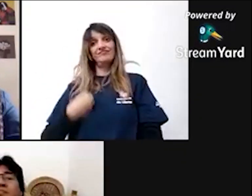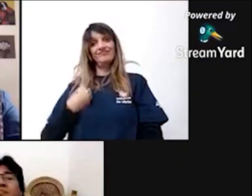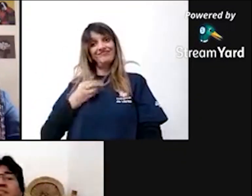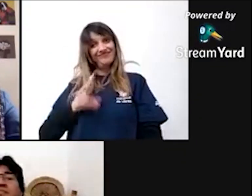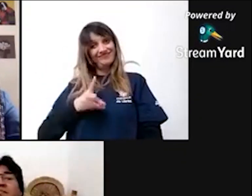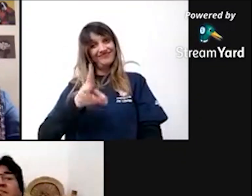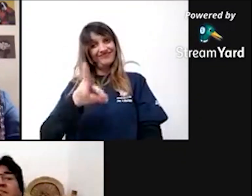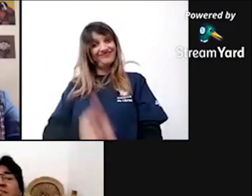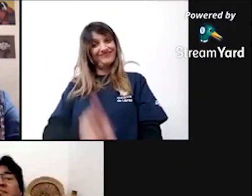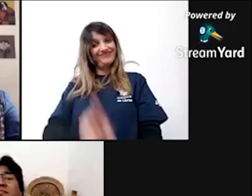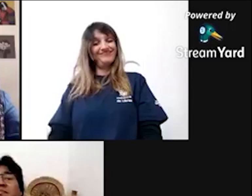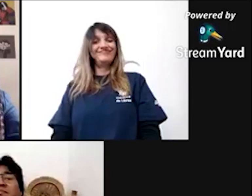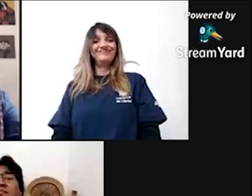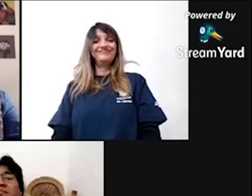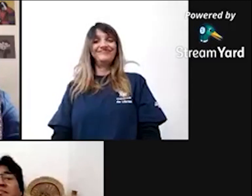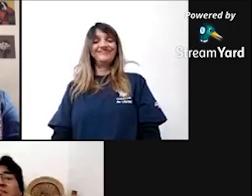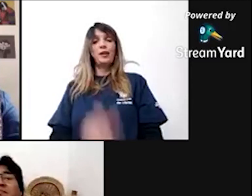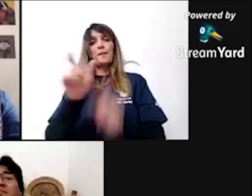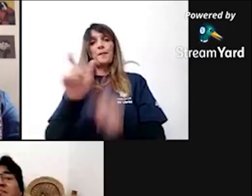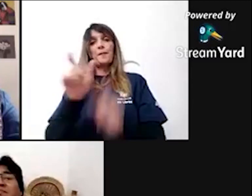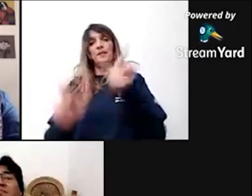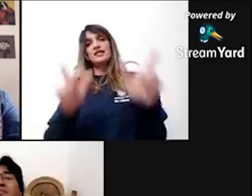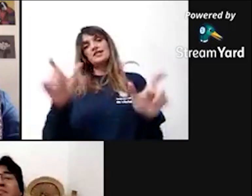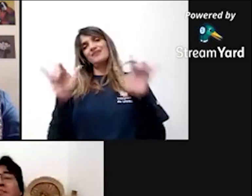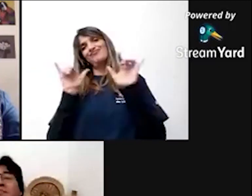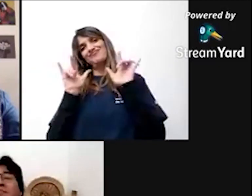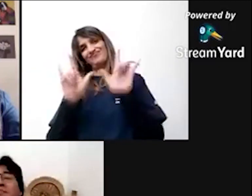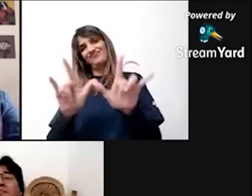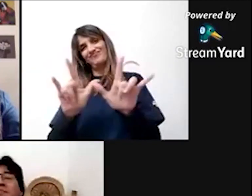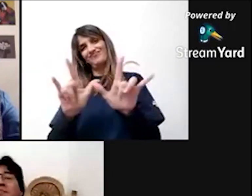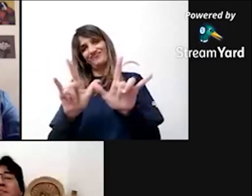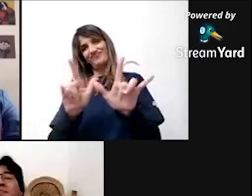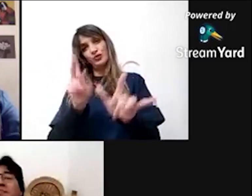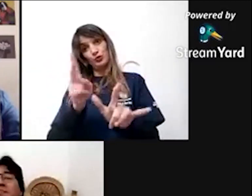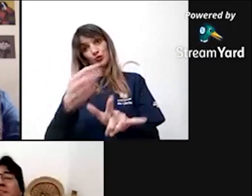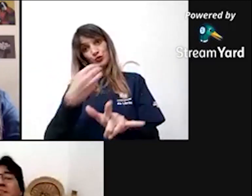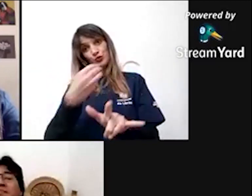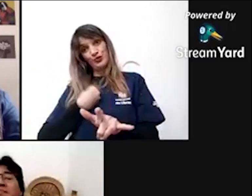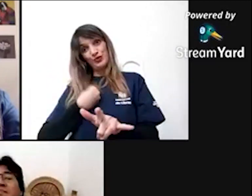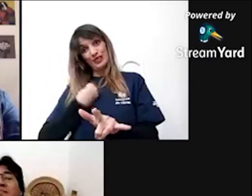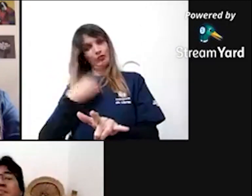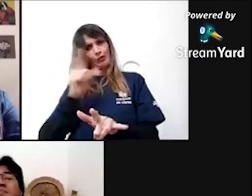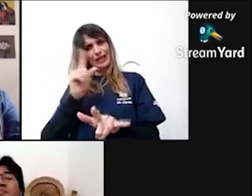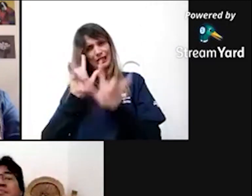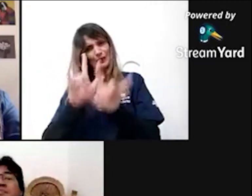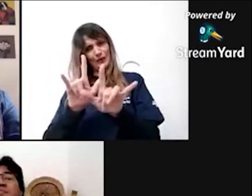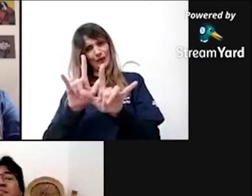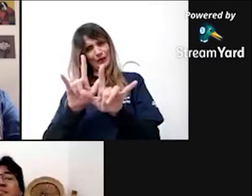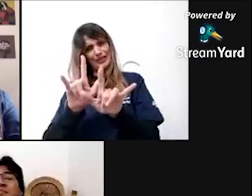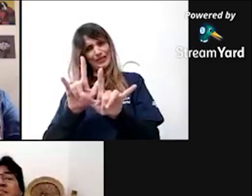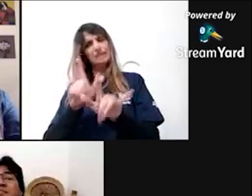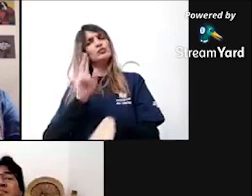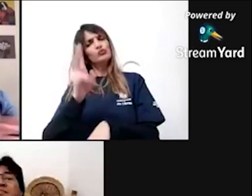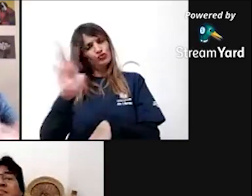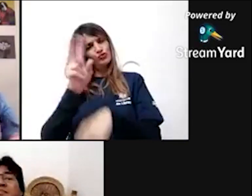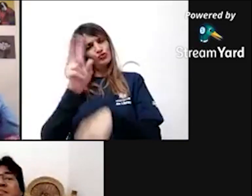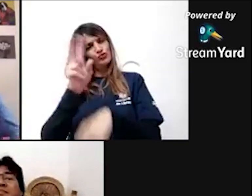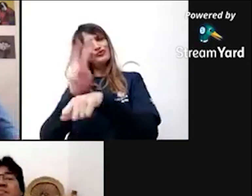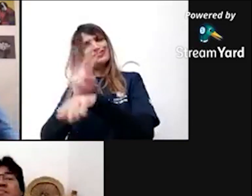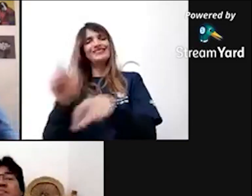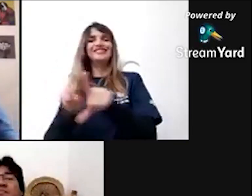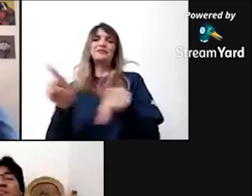mantenham vivos as pessoas que vocês amam e as que vocês não amam também mantenham vivos, porque faz parte do